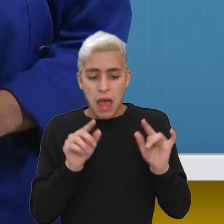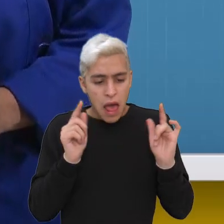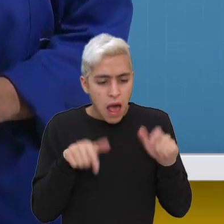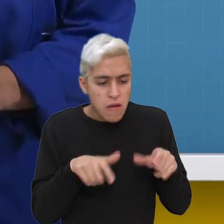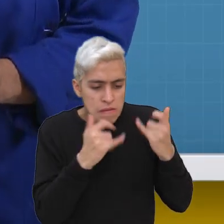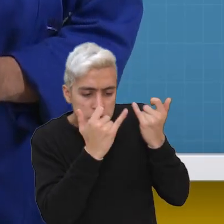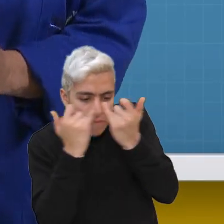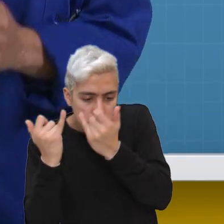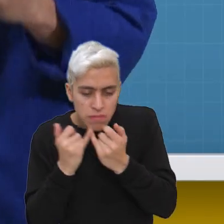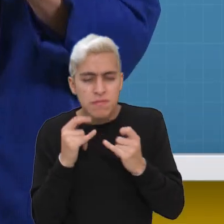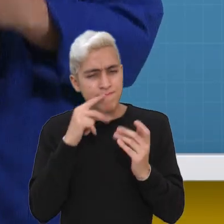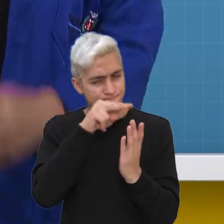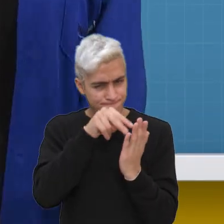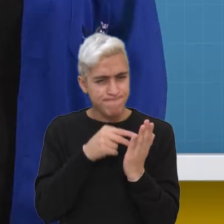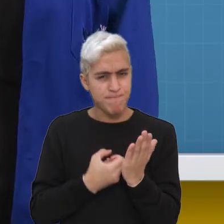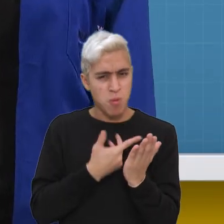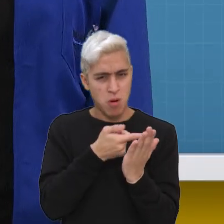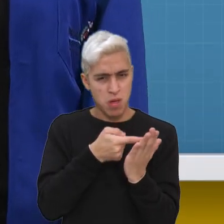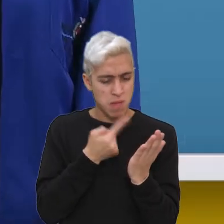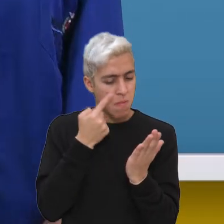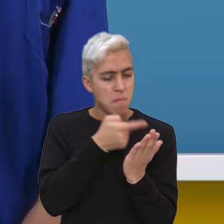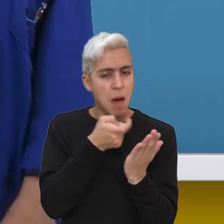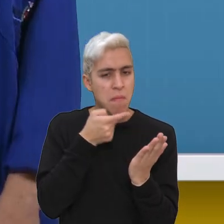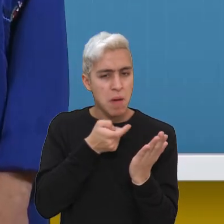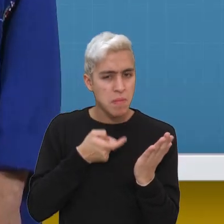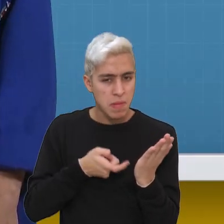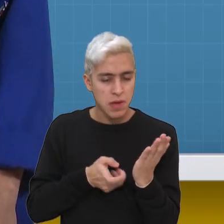estão? Ah, então vamos para o poema, né?